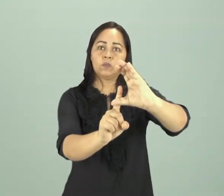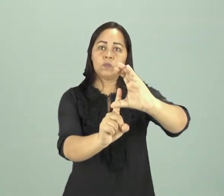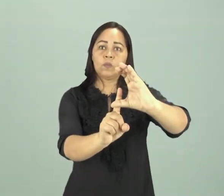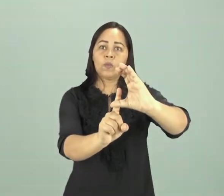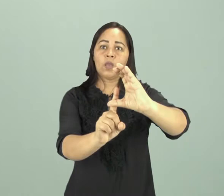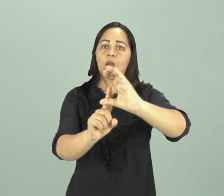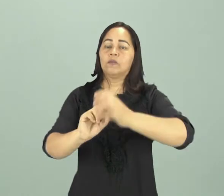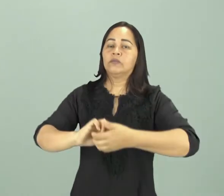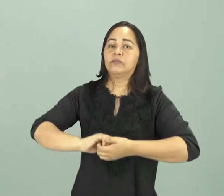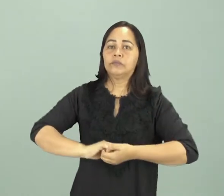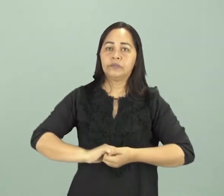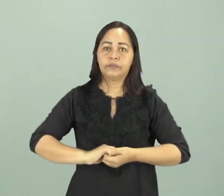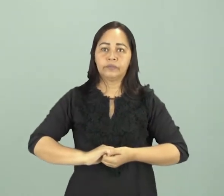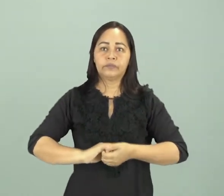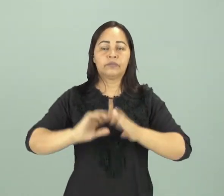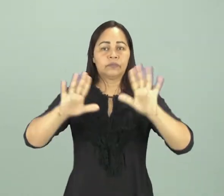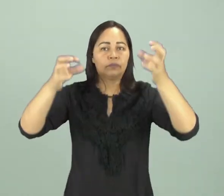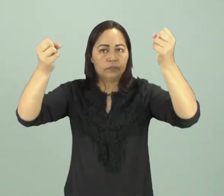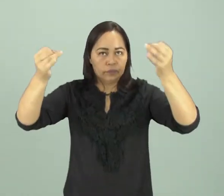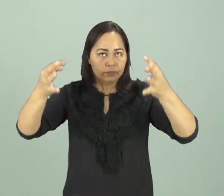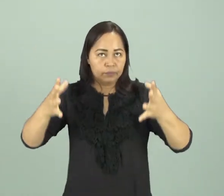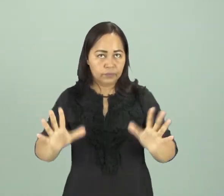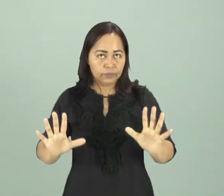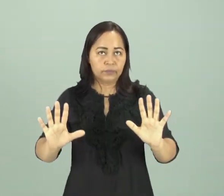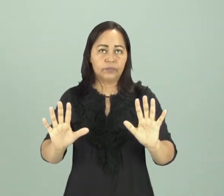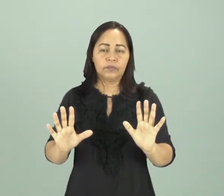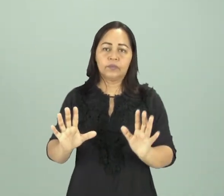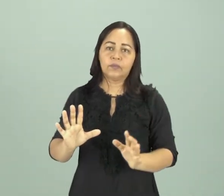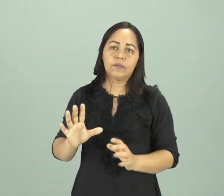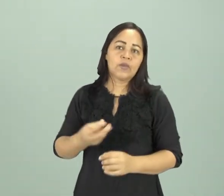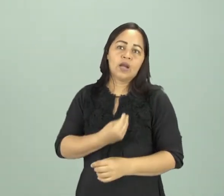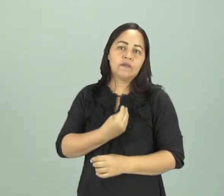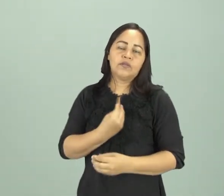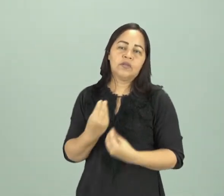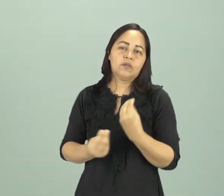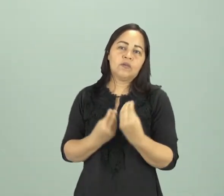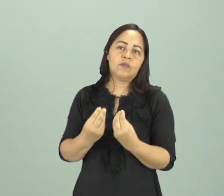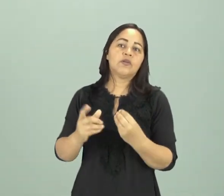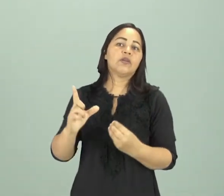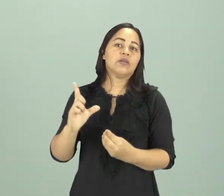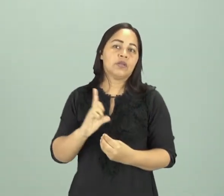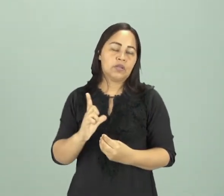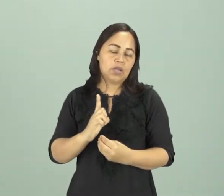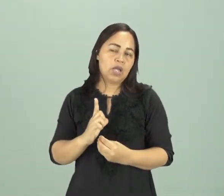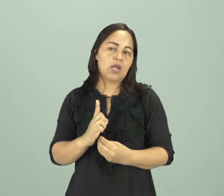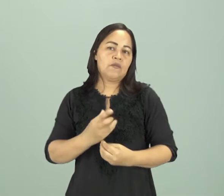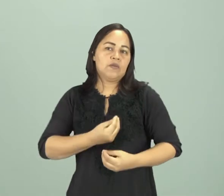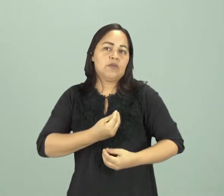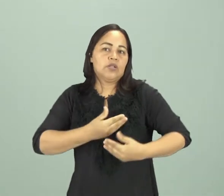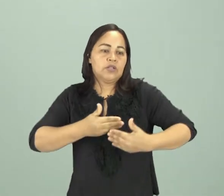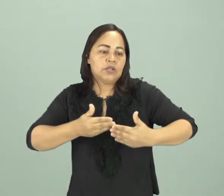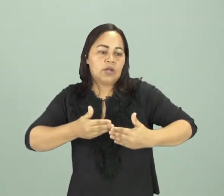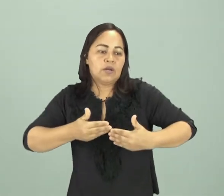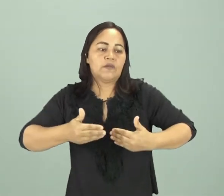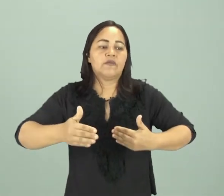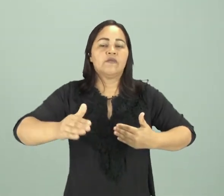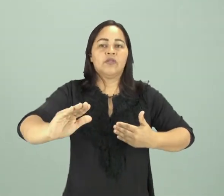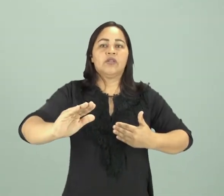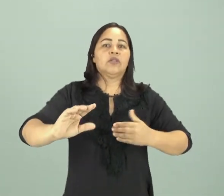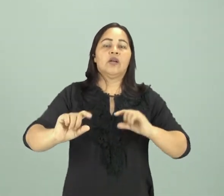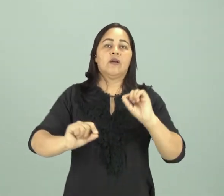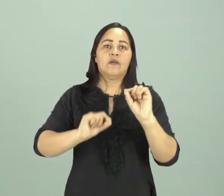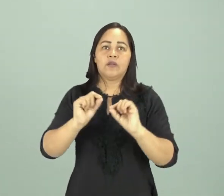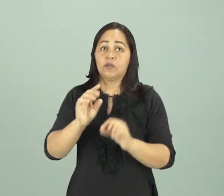vamos falar um pouco sobre a vida amorosa de Pablo Neruda. Neruda teve durante sua vida, ao que se